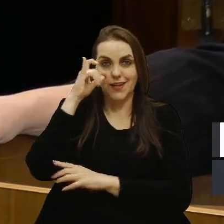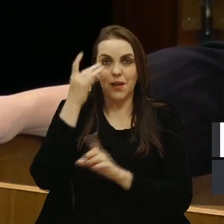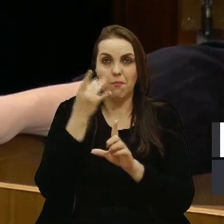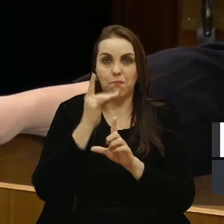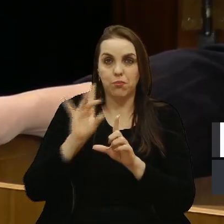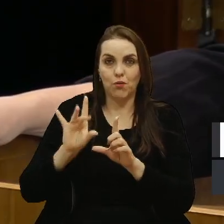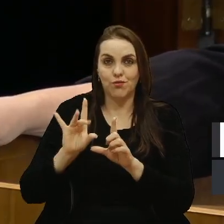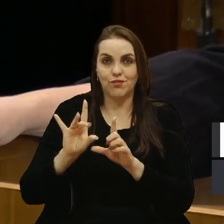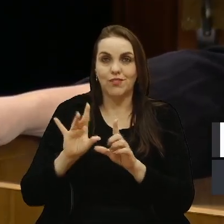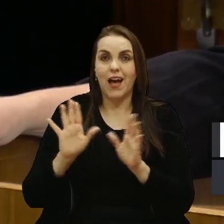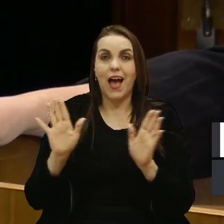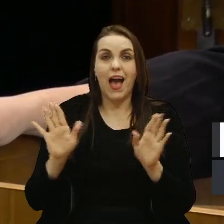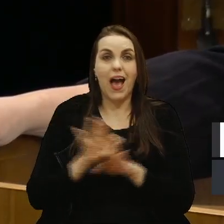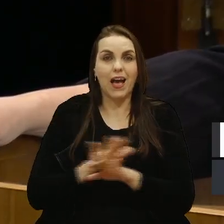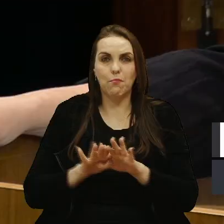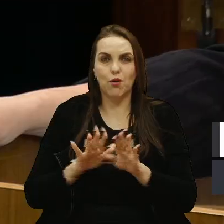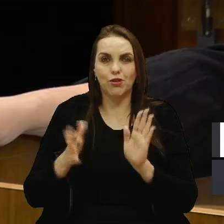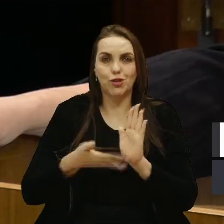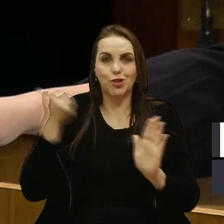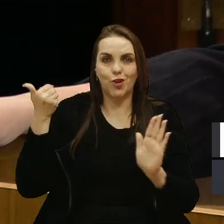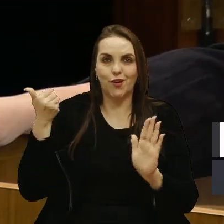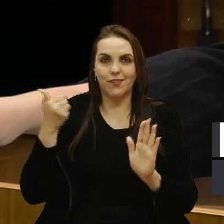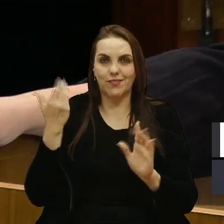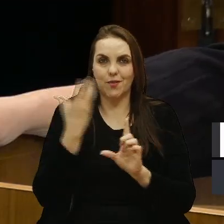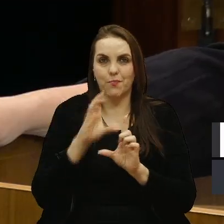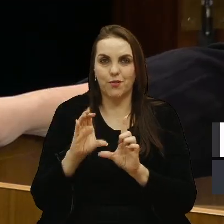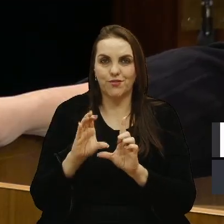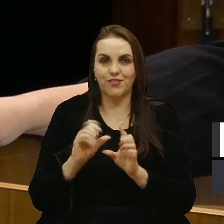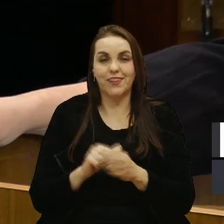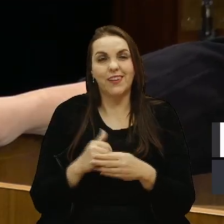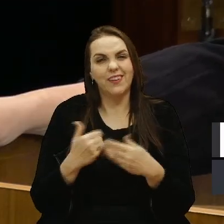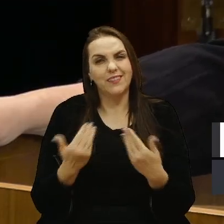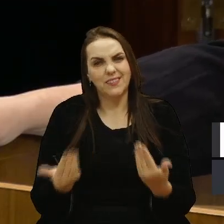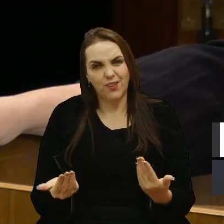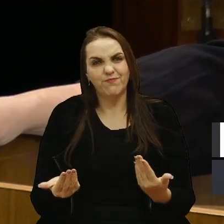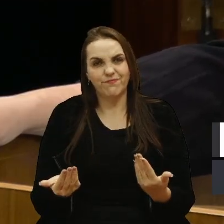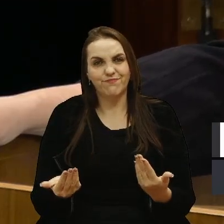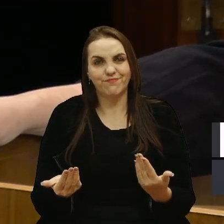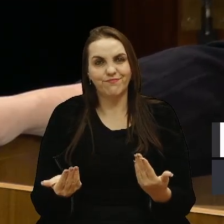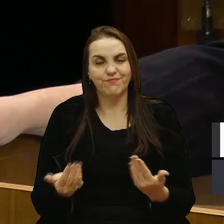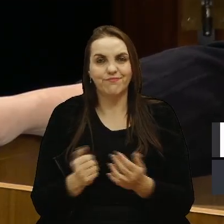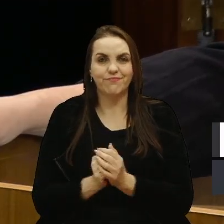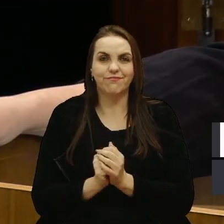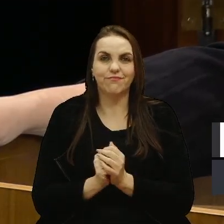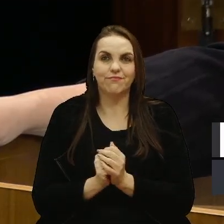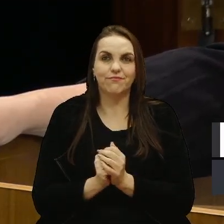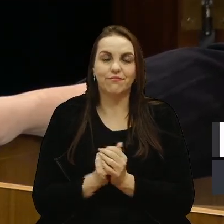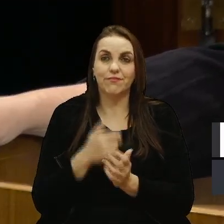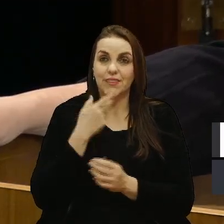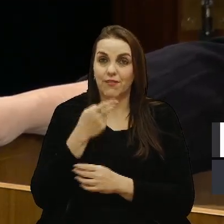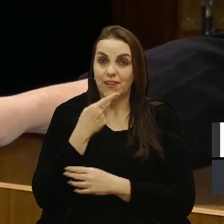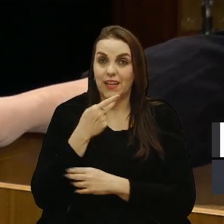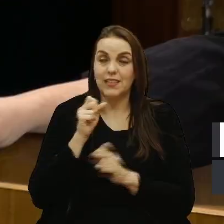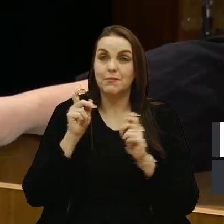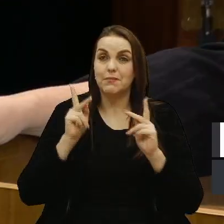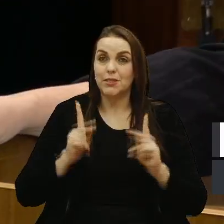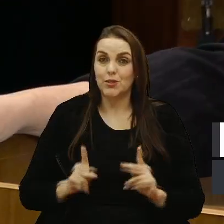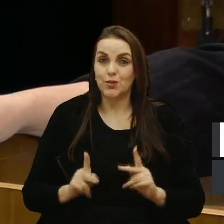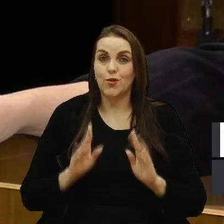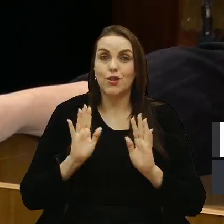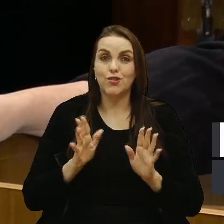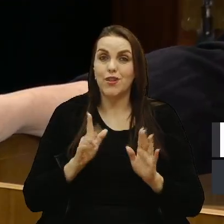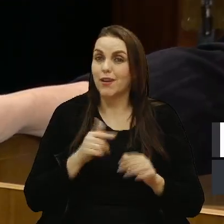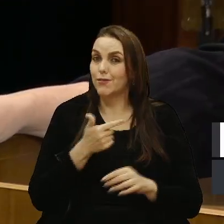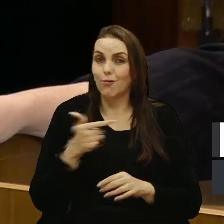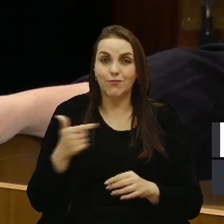da gente, não tinha mais nem postagem. Então, eu quero falar que as pessoas, elas já estão